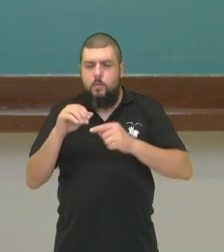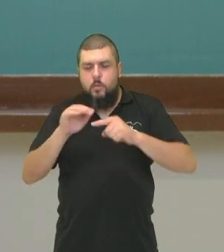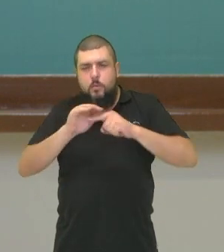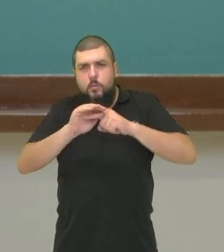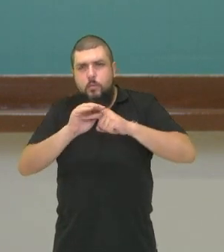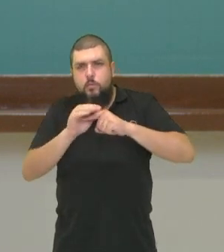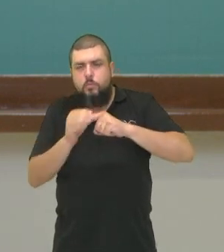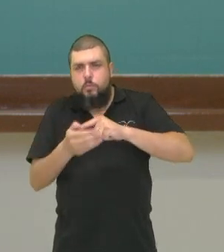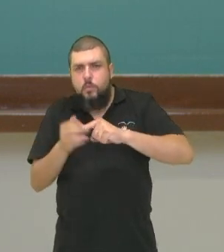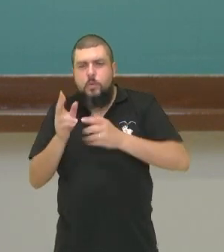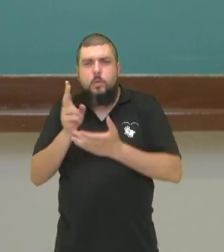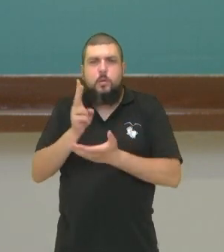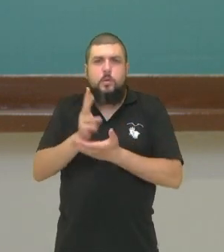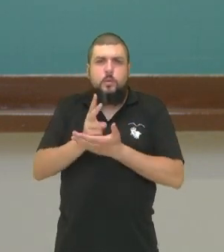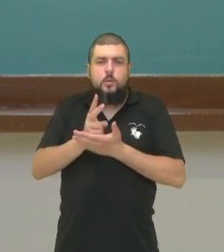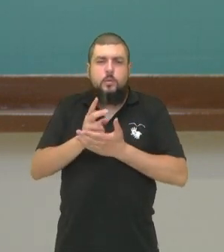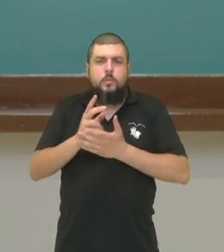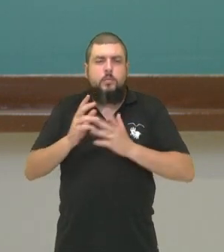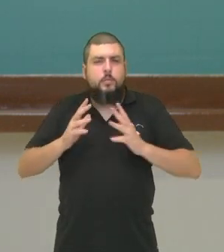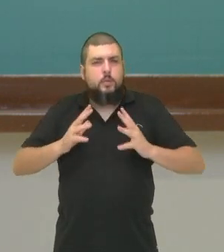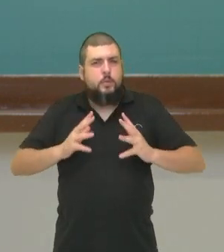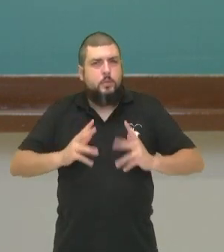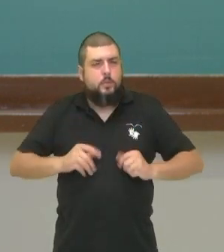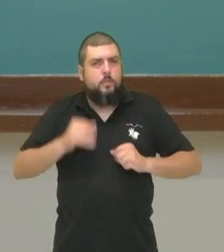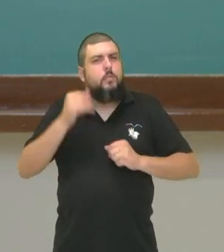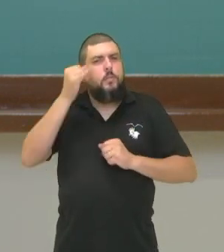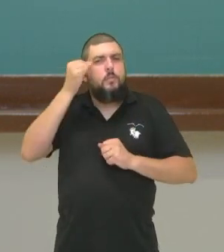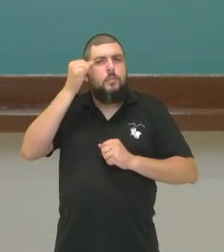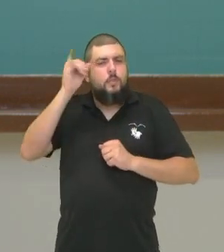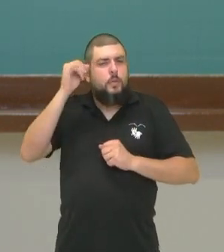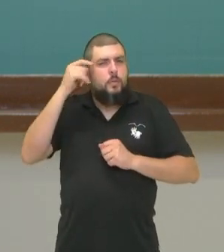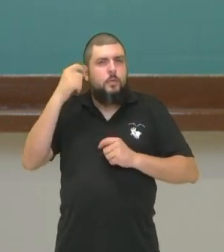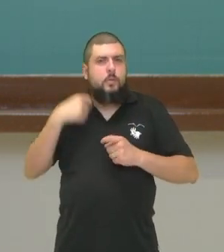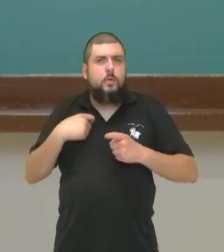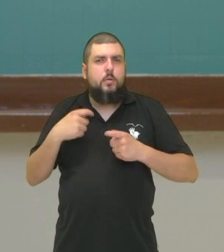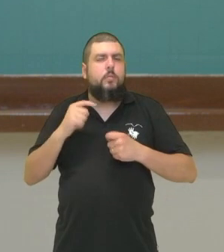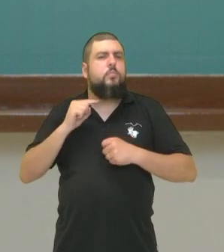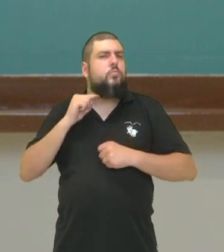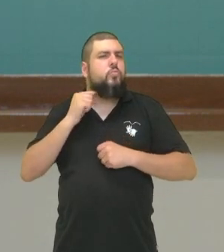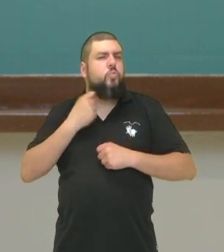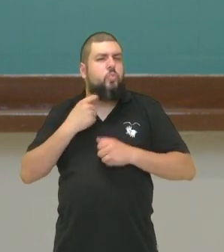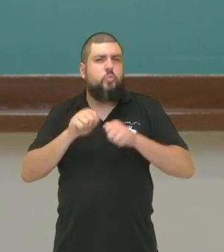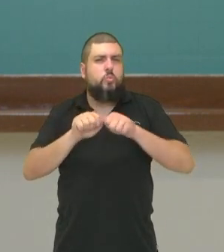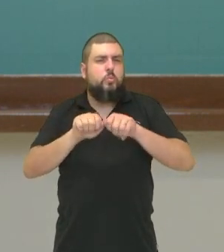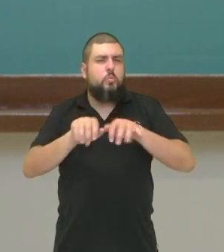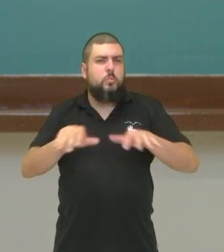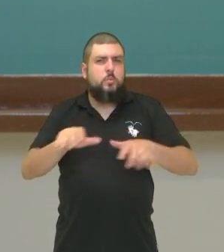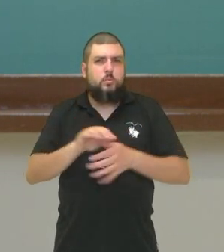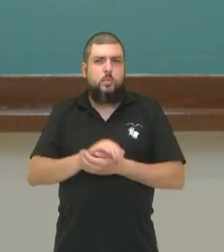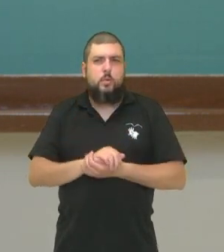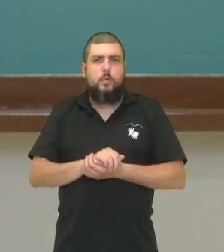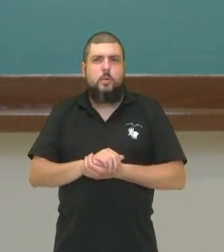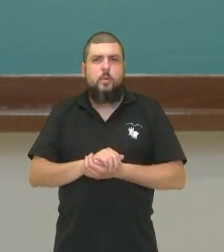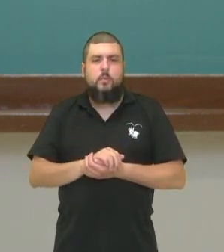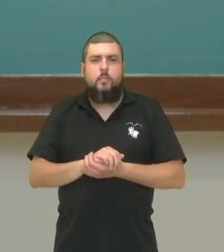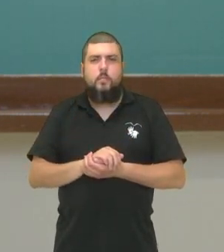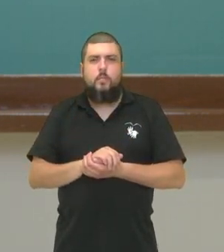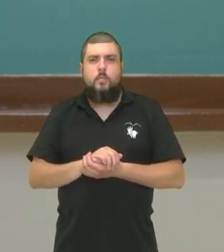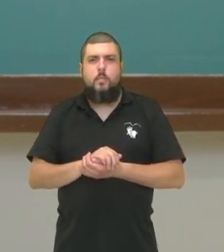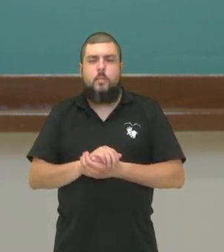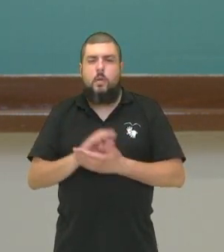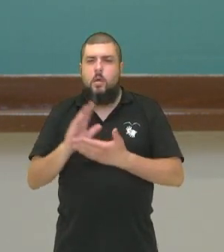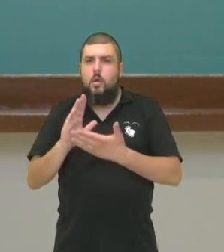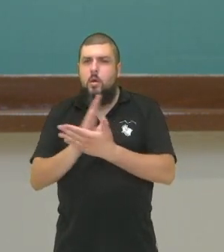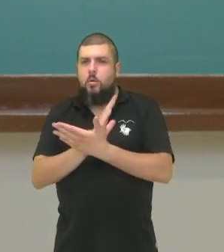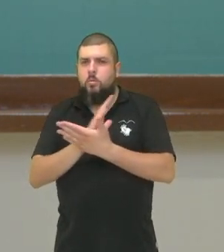sempre limpa para evitar qualquer proliferação de algum fungo ou alguma bactéria. Em algumas culturas é